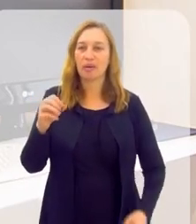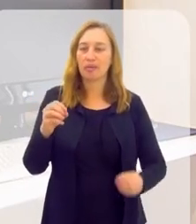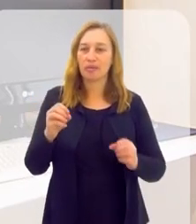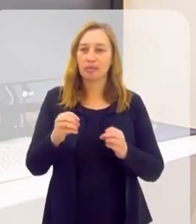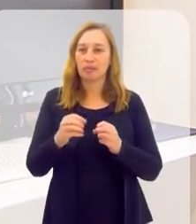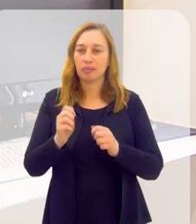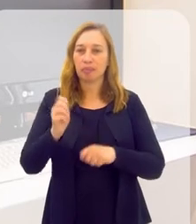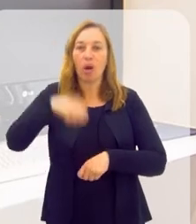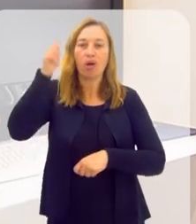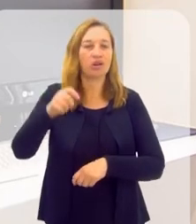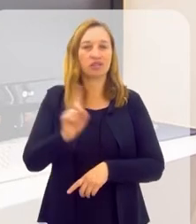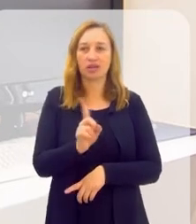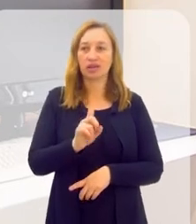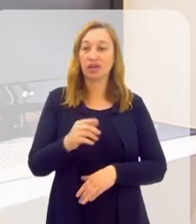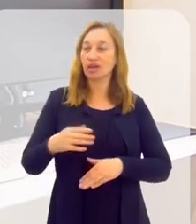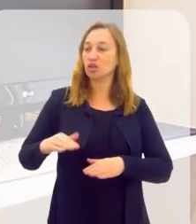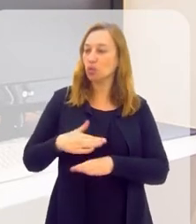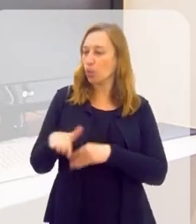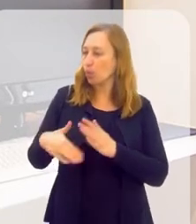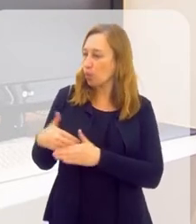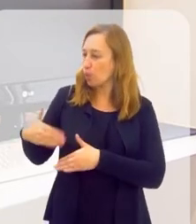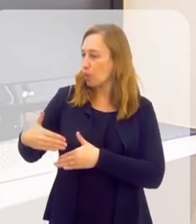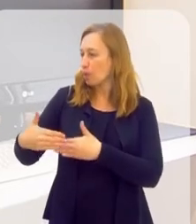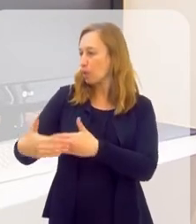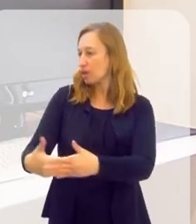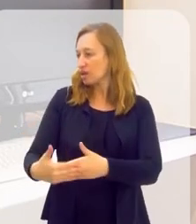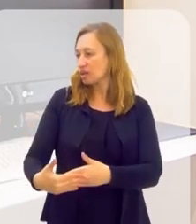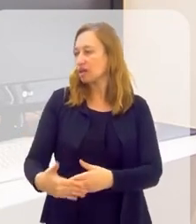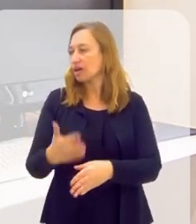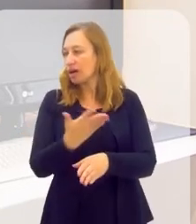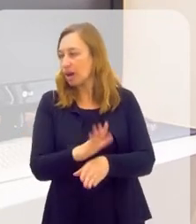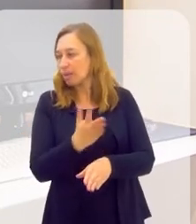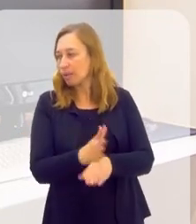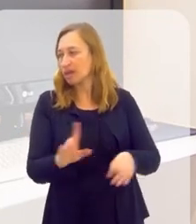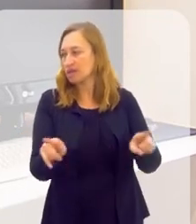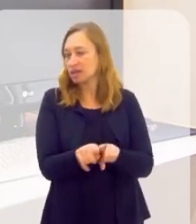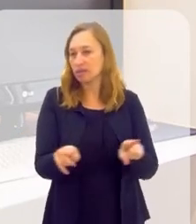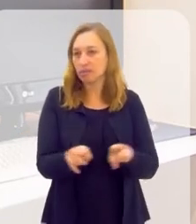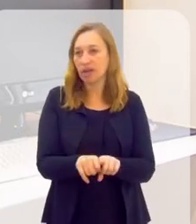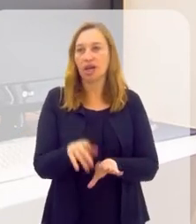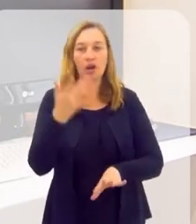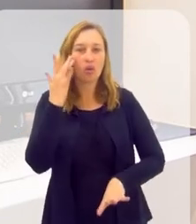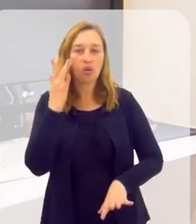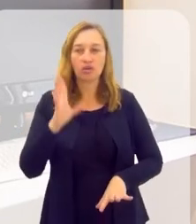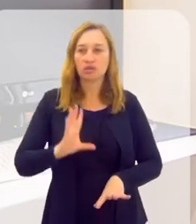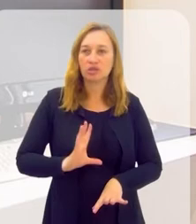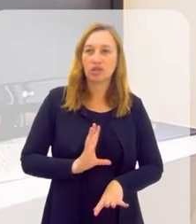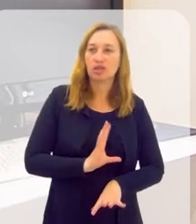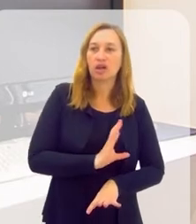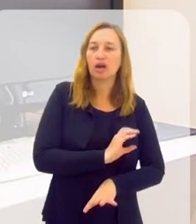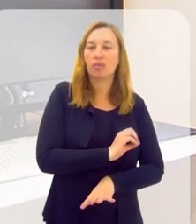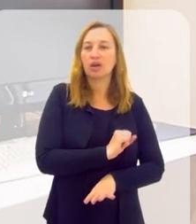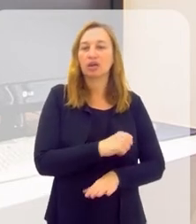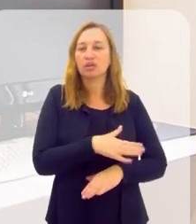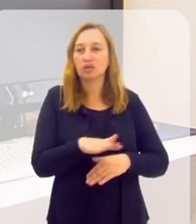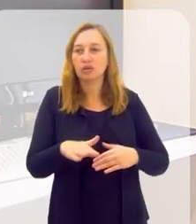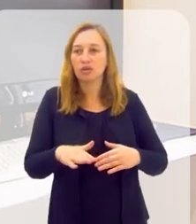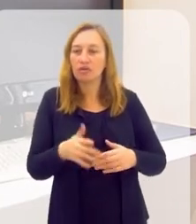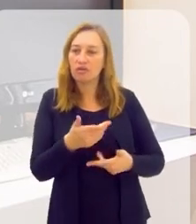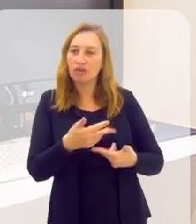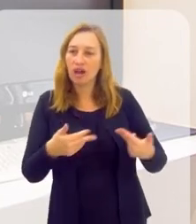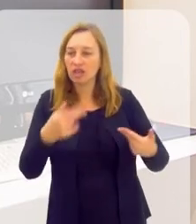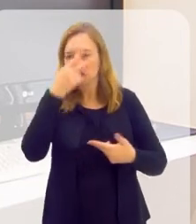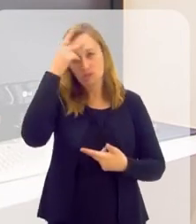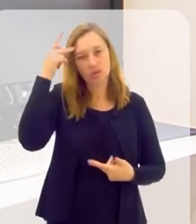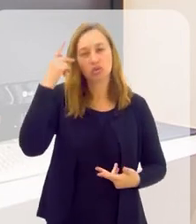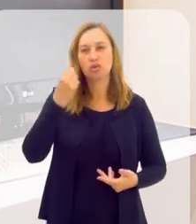um processo e um processo que inclui a prática também, e com isso eu acho que vai apaixonando muita gente.